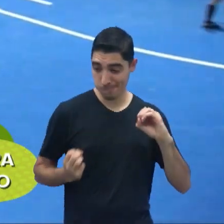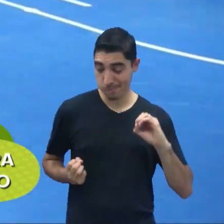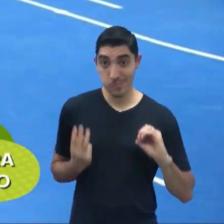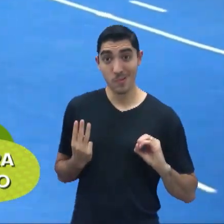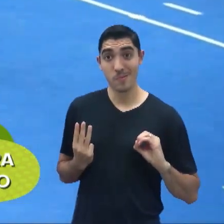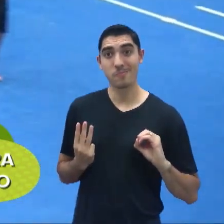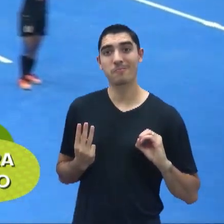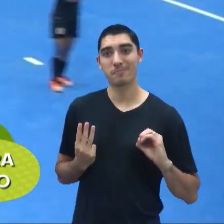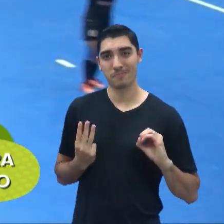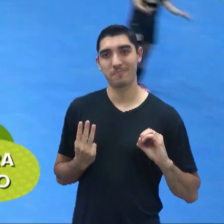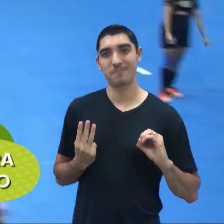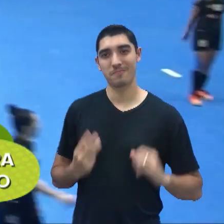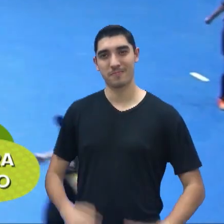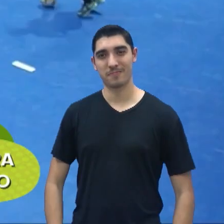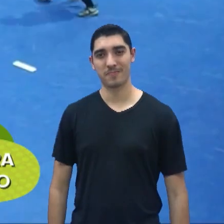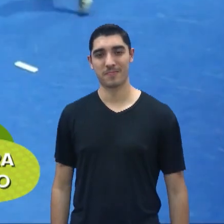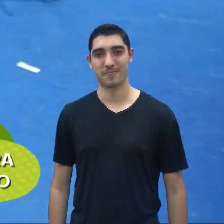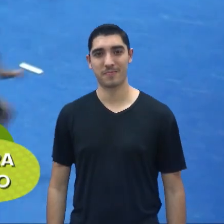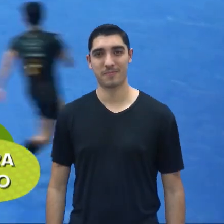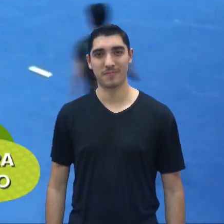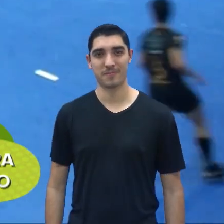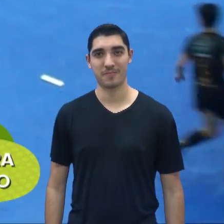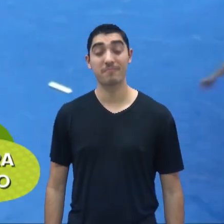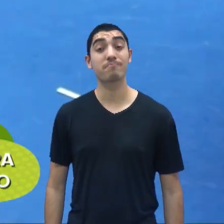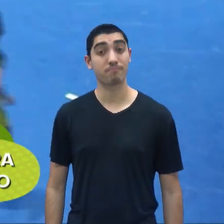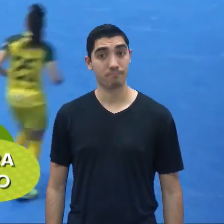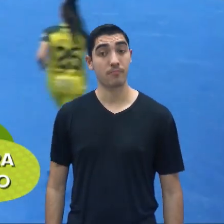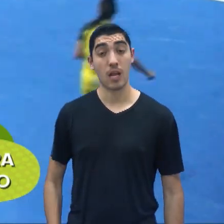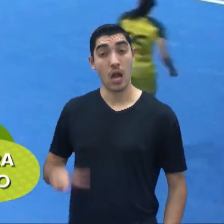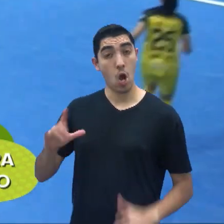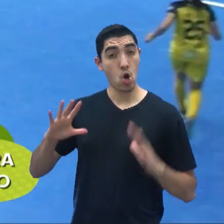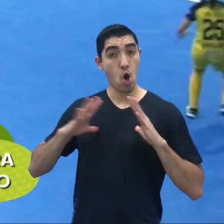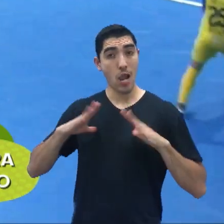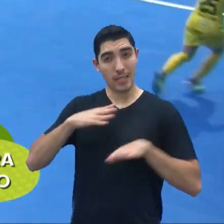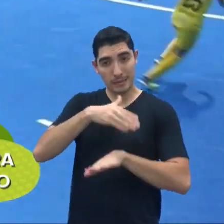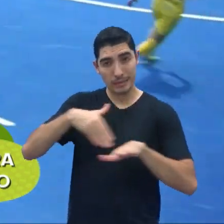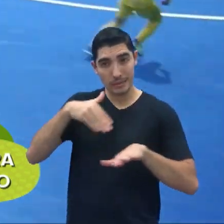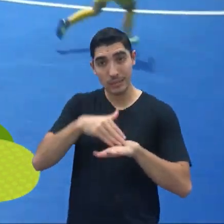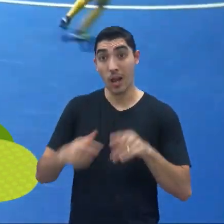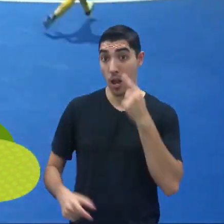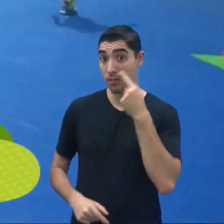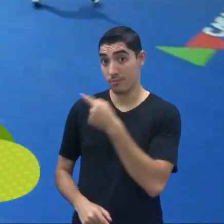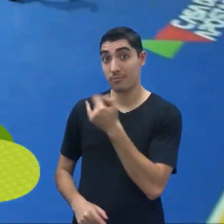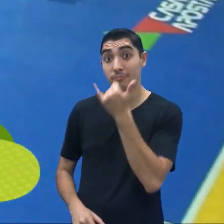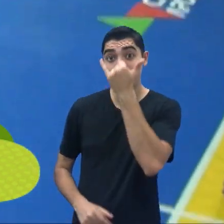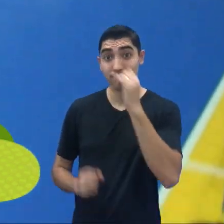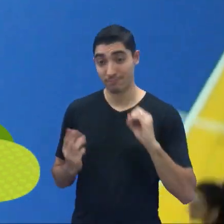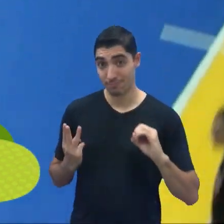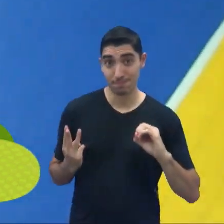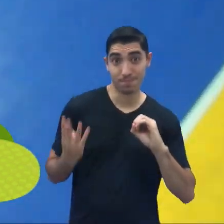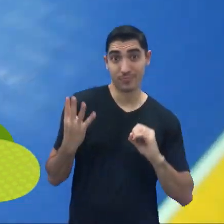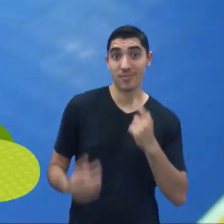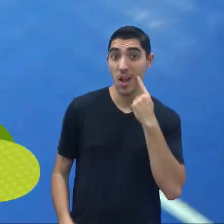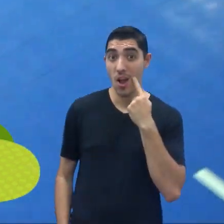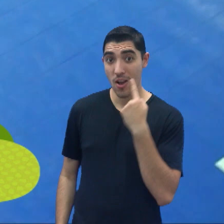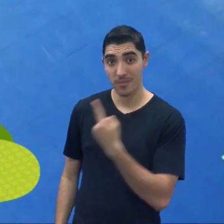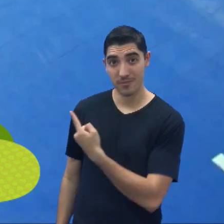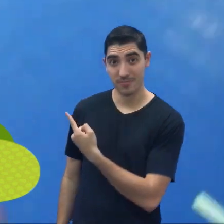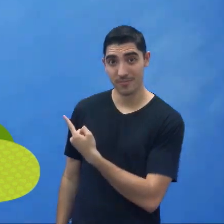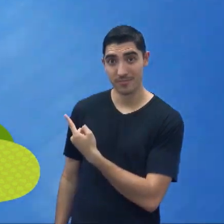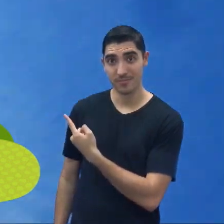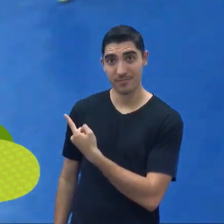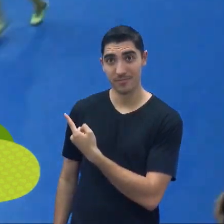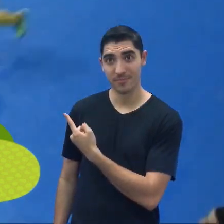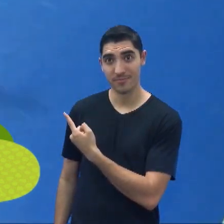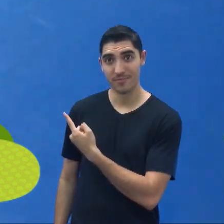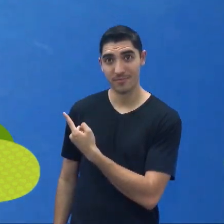São José 3-0. Jogando com a goleira linha, o Taboão sofreu o quarto. Gabi Machado estava apertada e tocou no vazio.